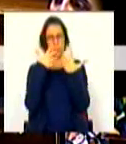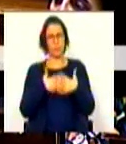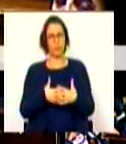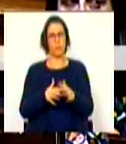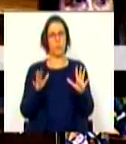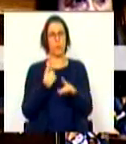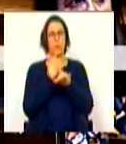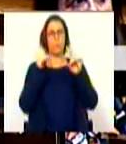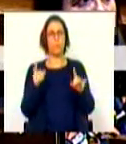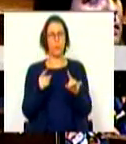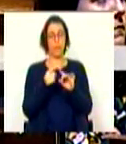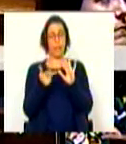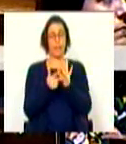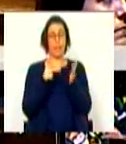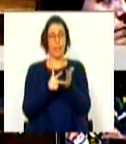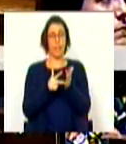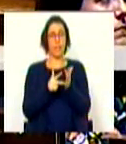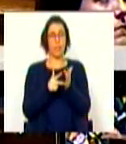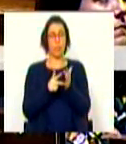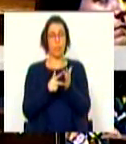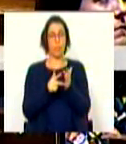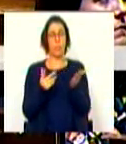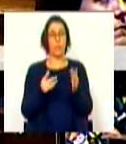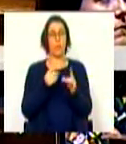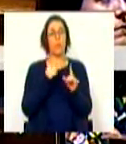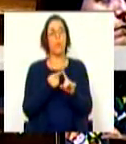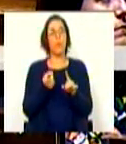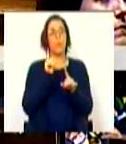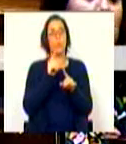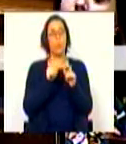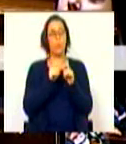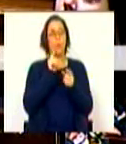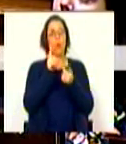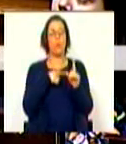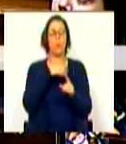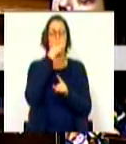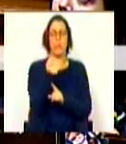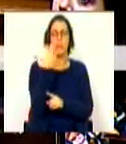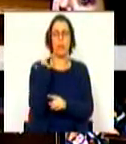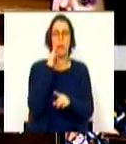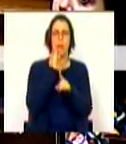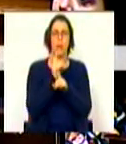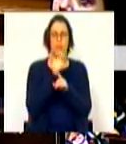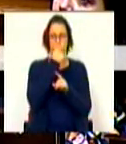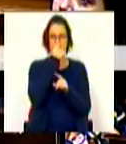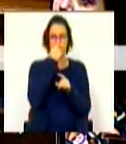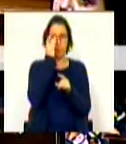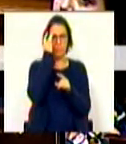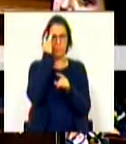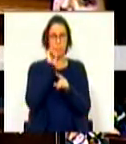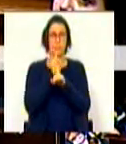porque, do ponto de vista técnico, não vai na linha daquilo que eu referi há pouco